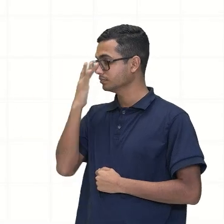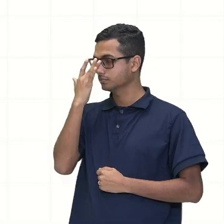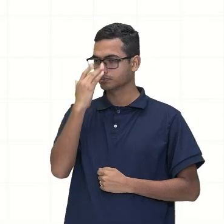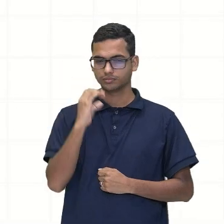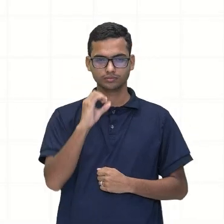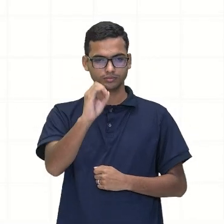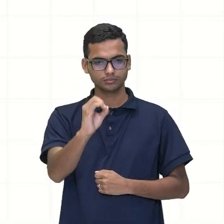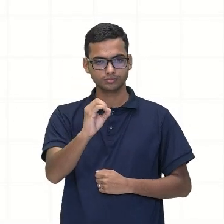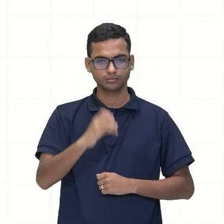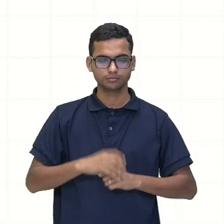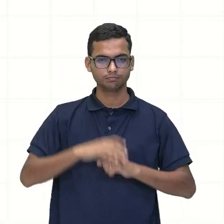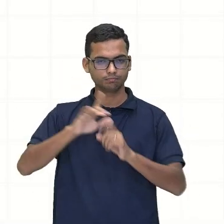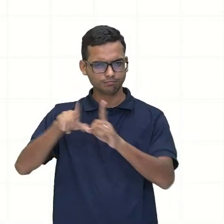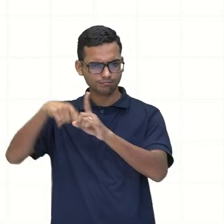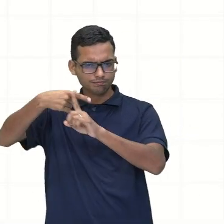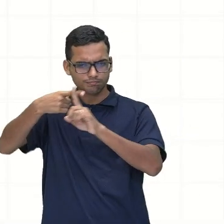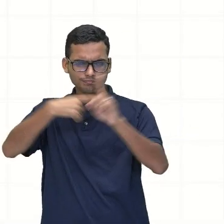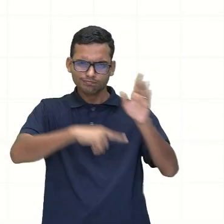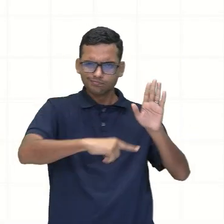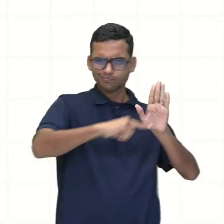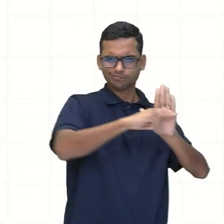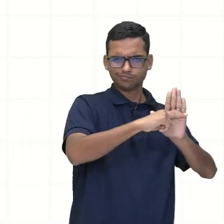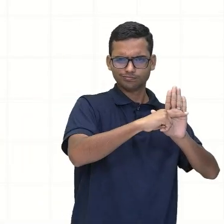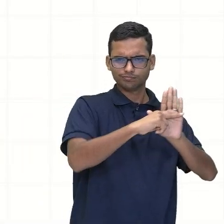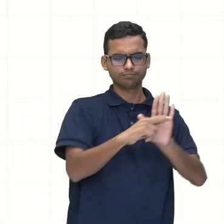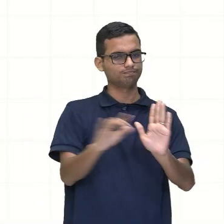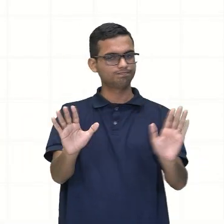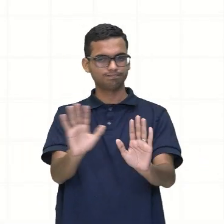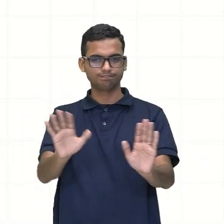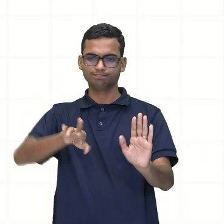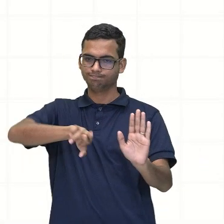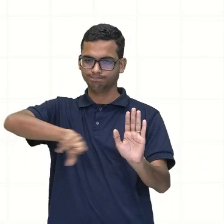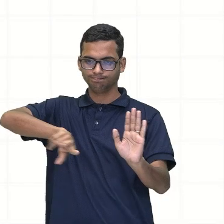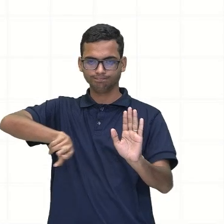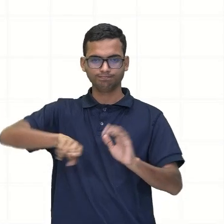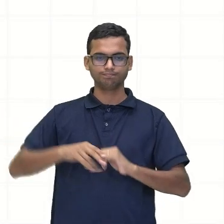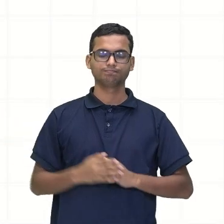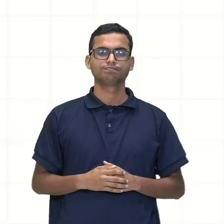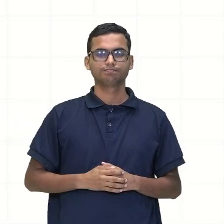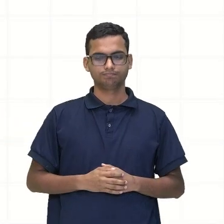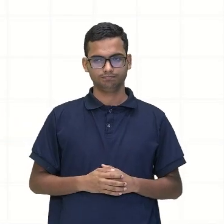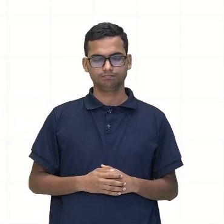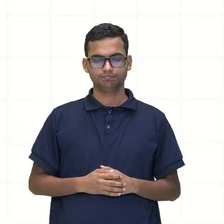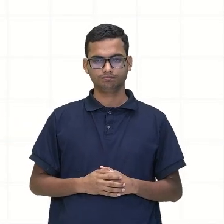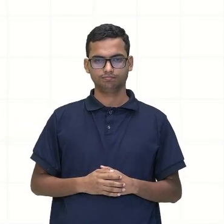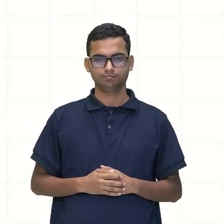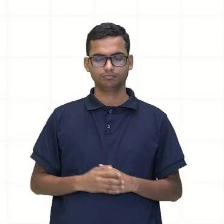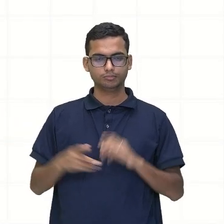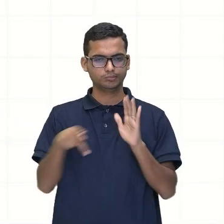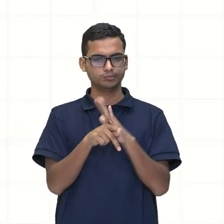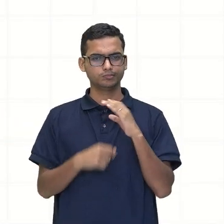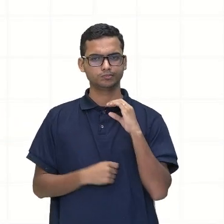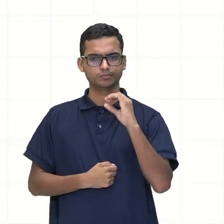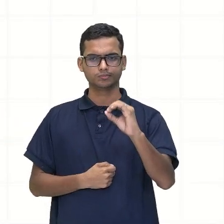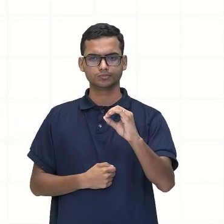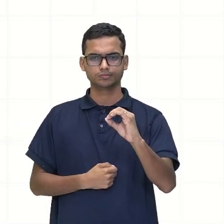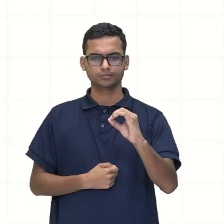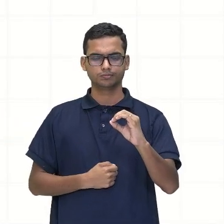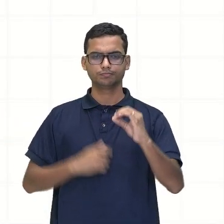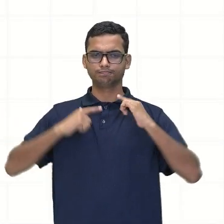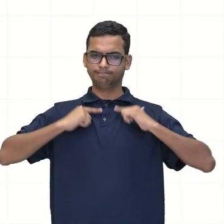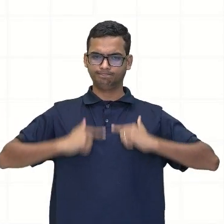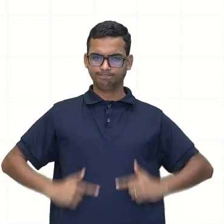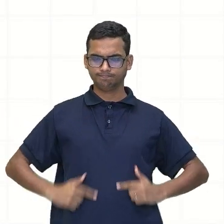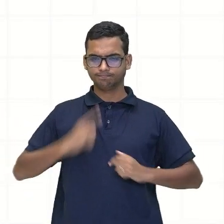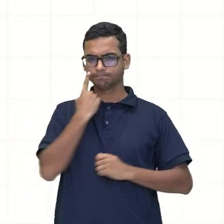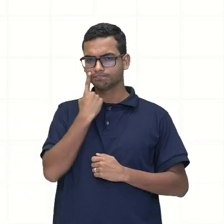é nem positivo e nem negativo. Nosso número 0, ele não